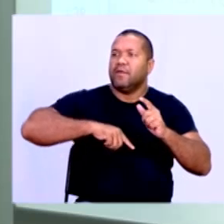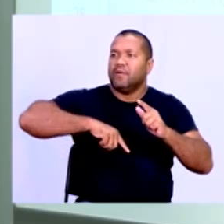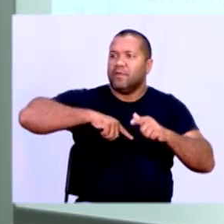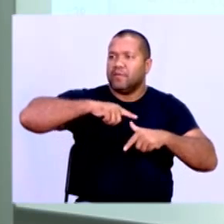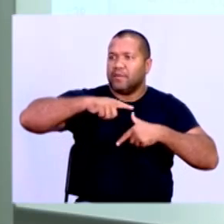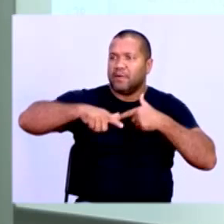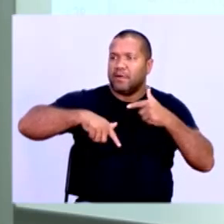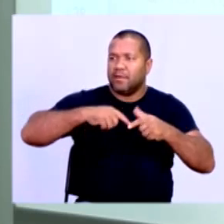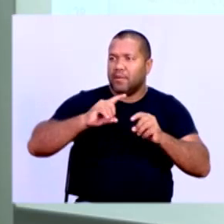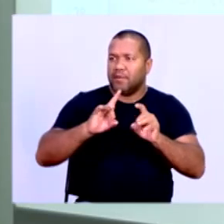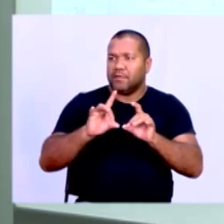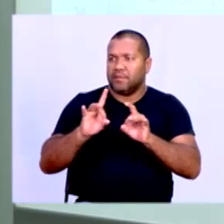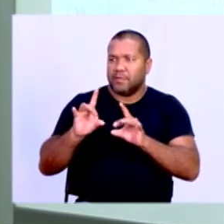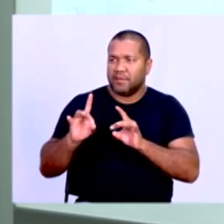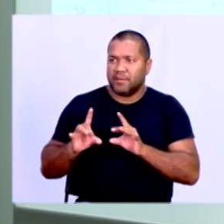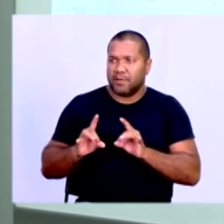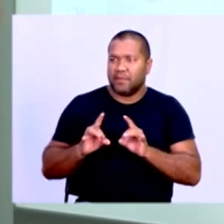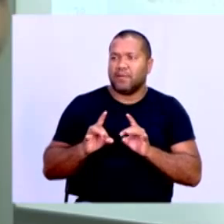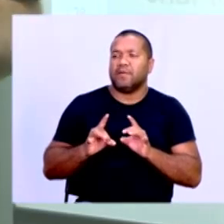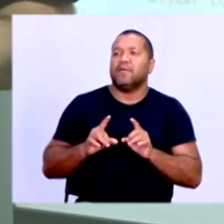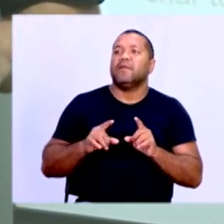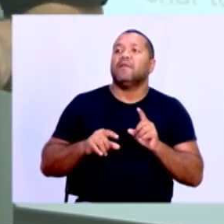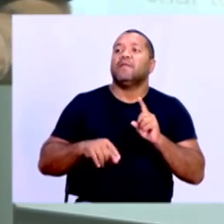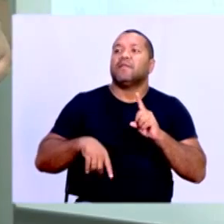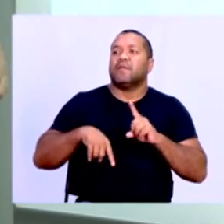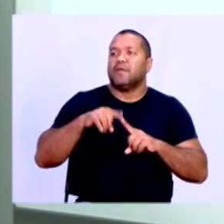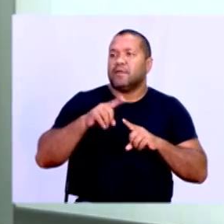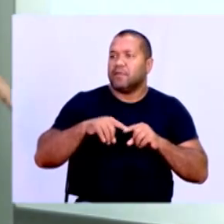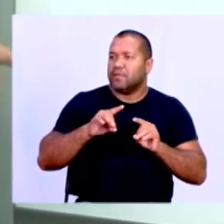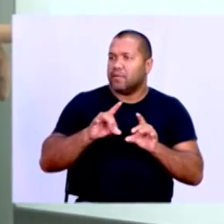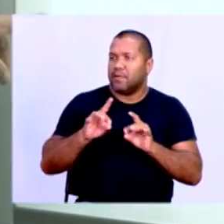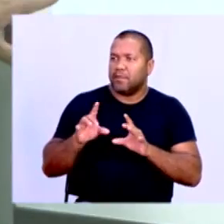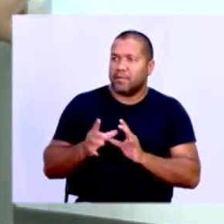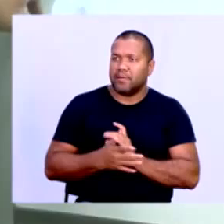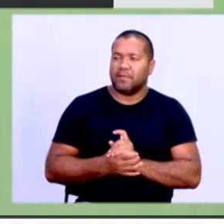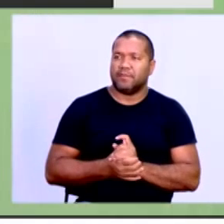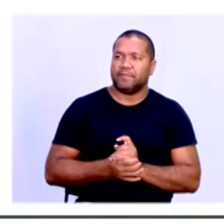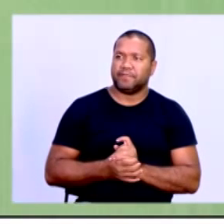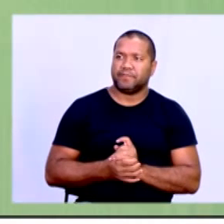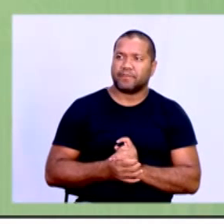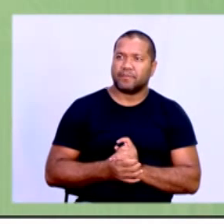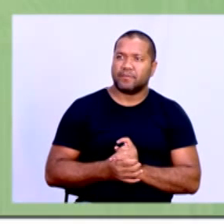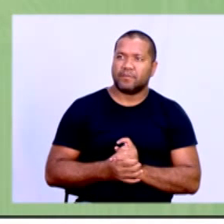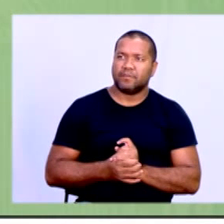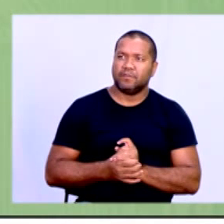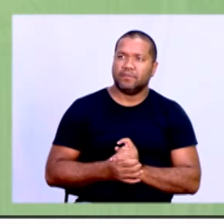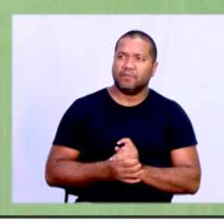situação específica. Ela serve para alguma situação específica do framework.